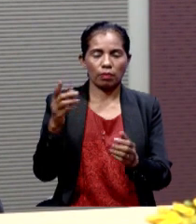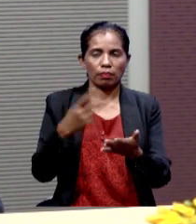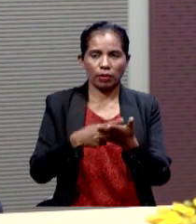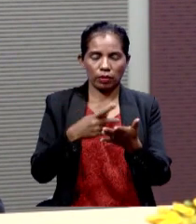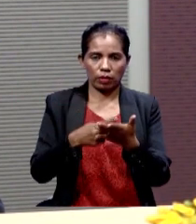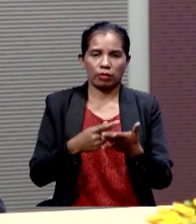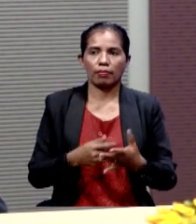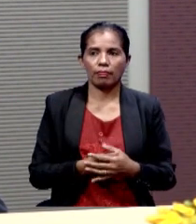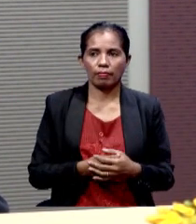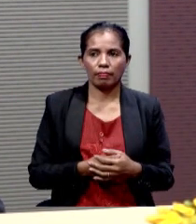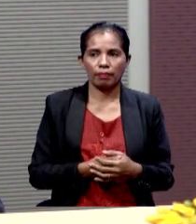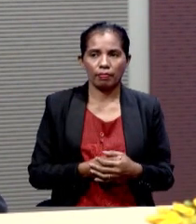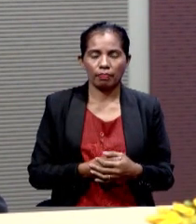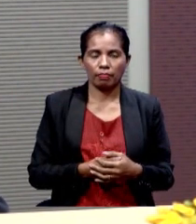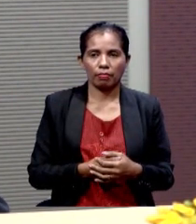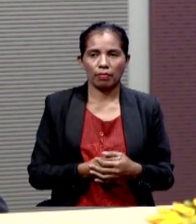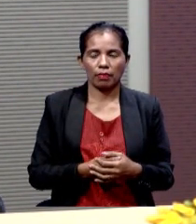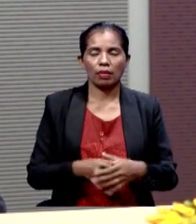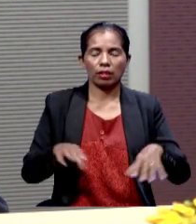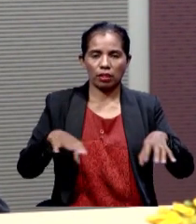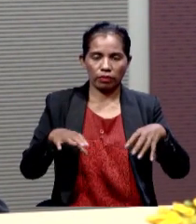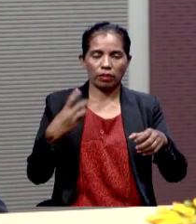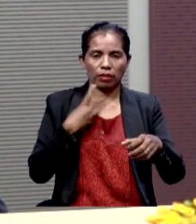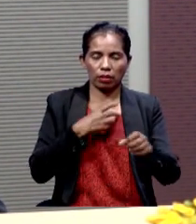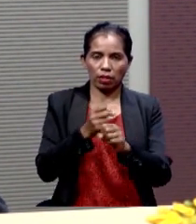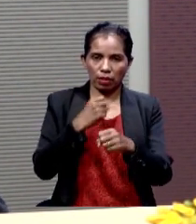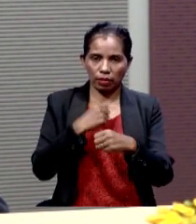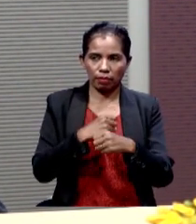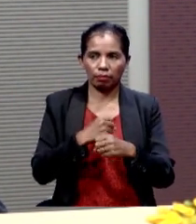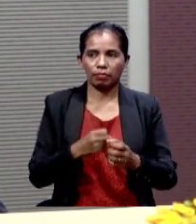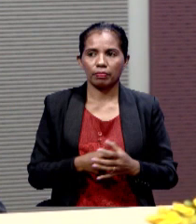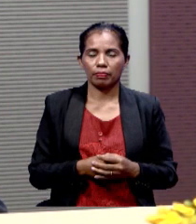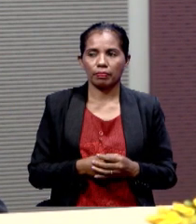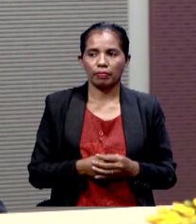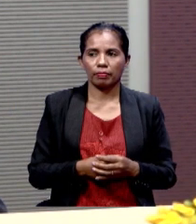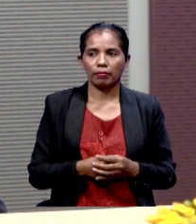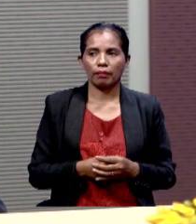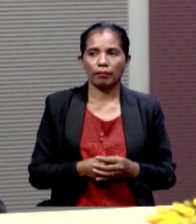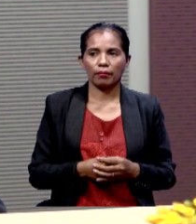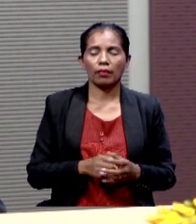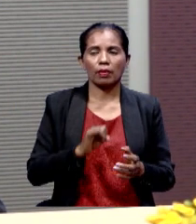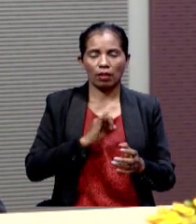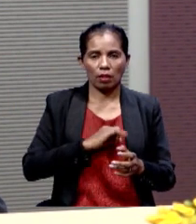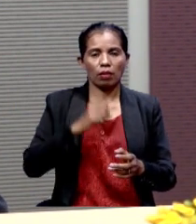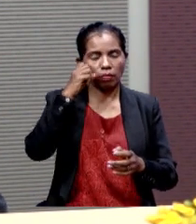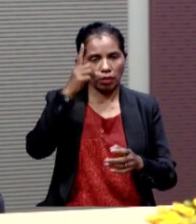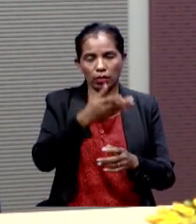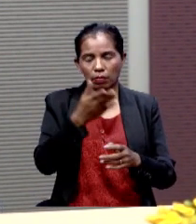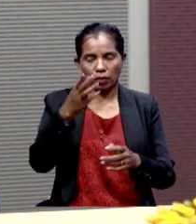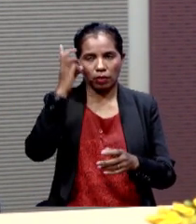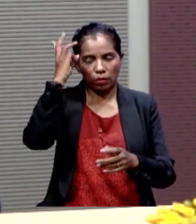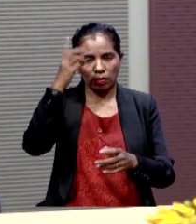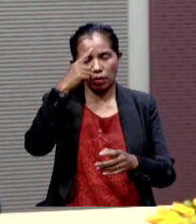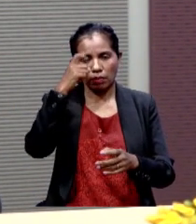Sunrise. Então, serviço está halo, esforço está halo. Eu compreendo que tem preocupação, estamos aí,